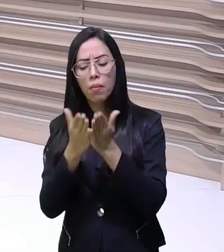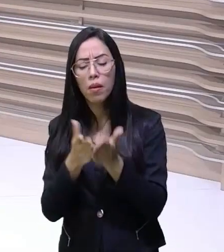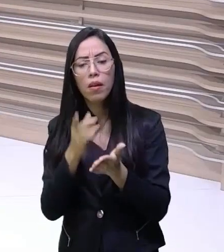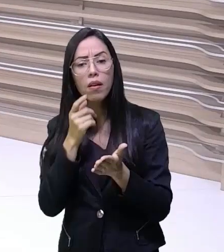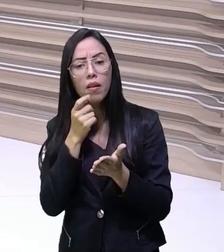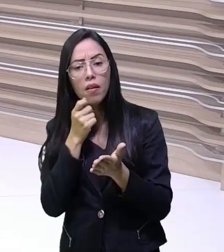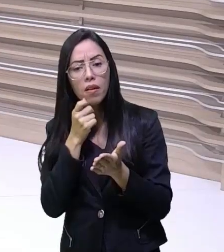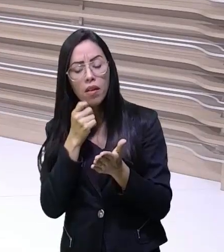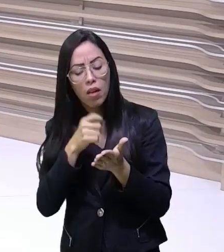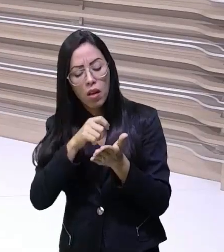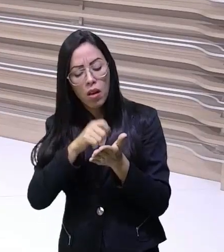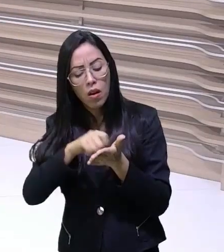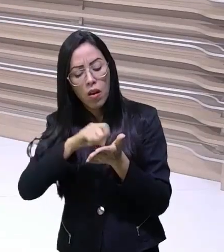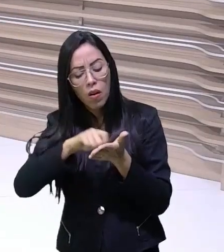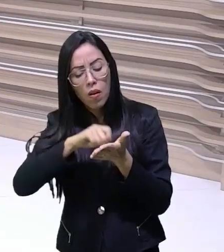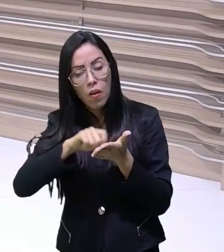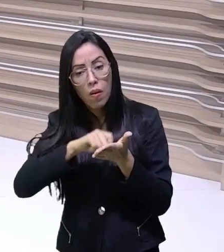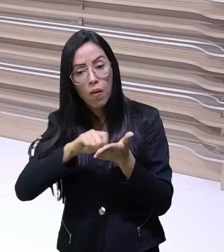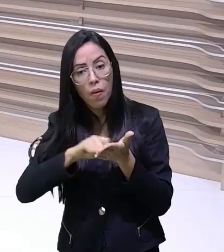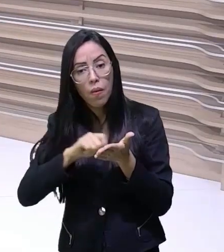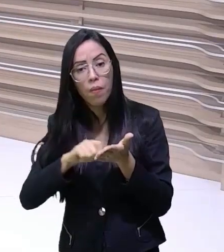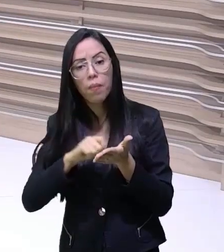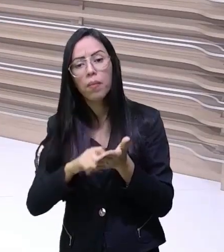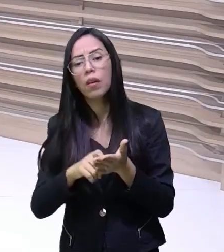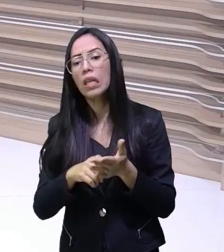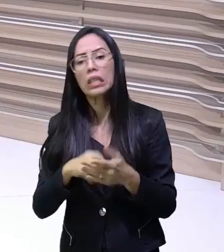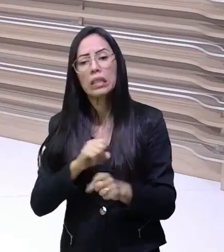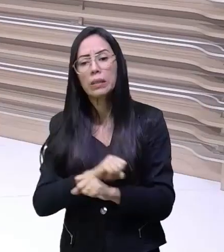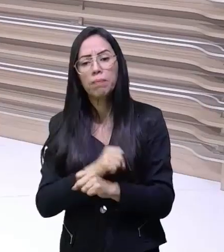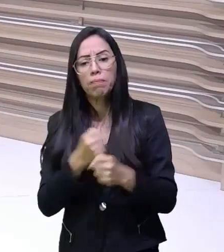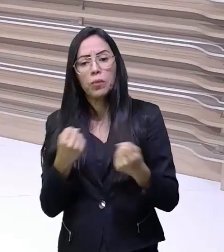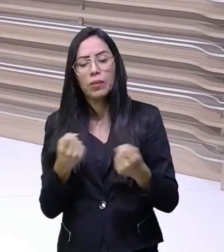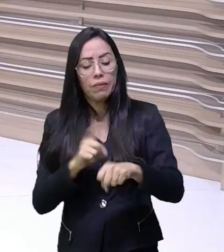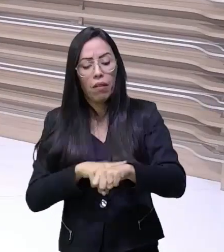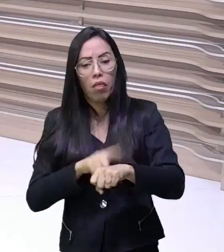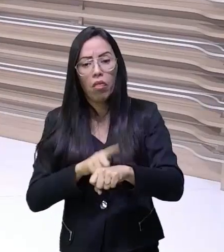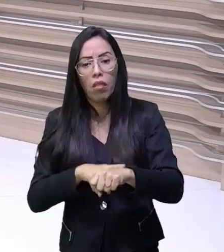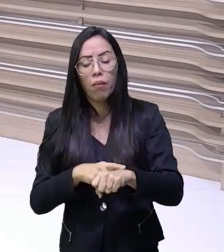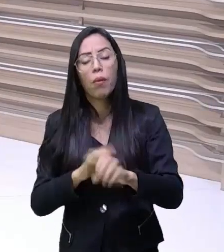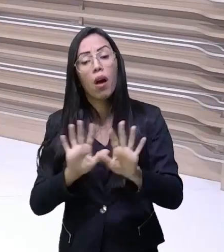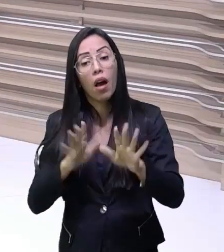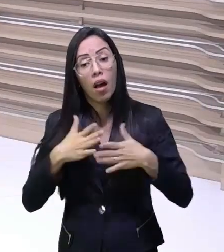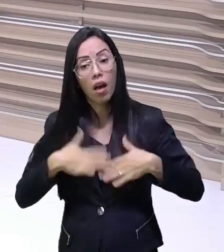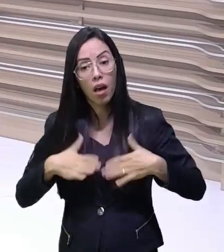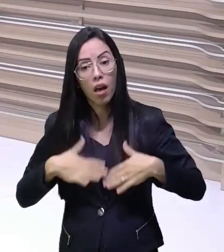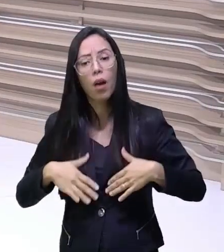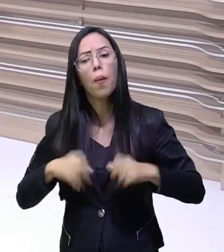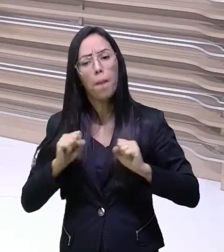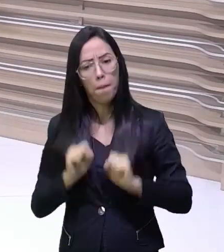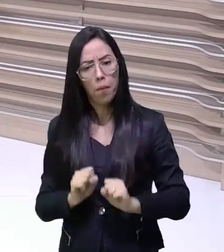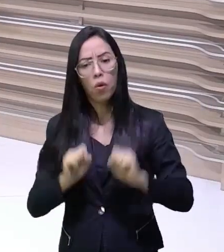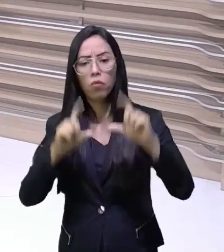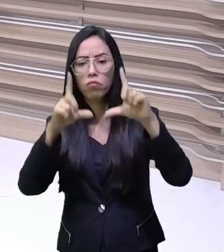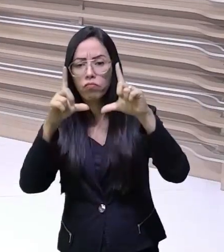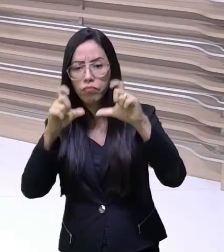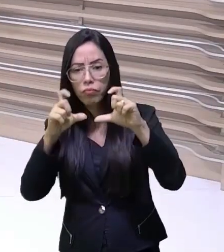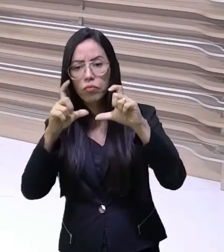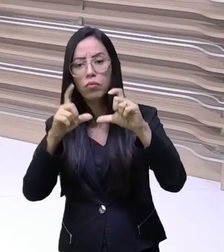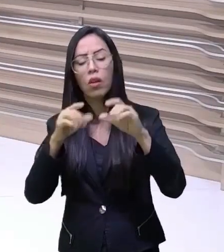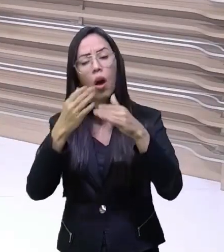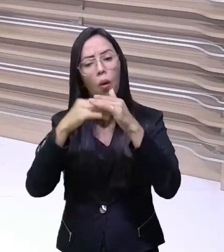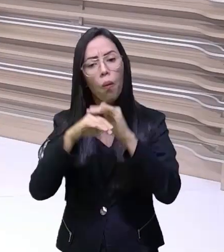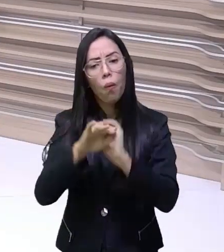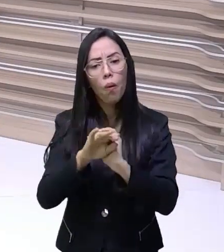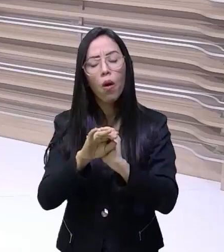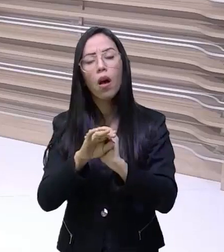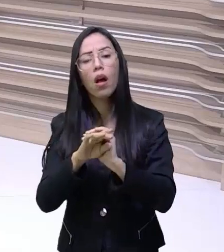lápis e copie. Ai, professora, não vai dar tempo de copiar, não tem problema. Tire uma foto. No final da aula você vai,